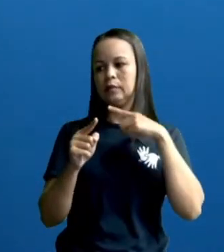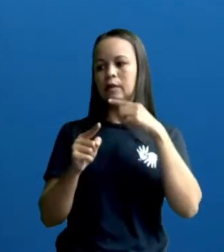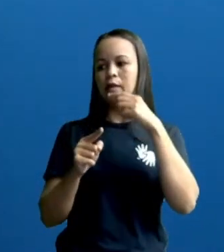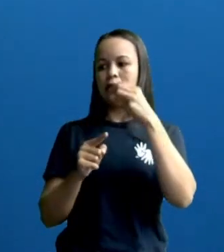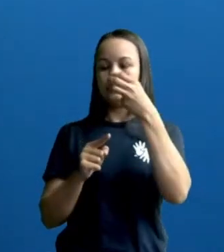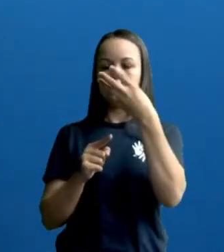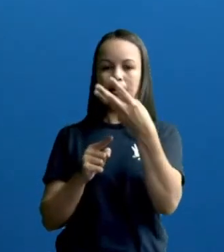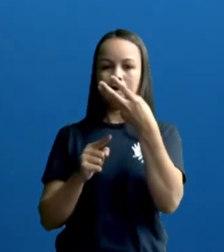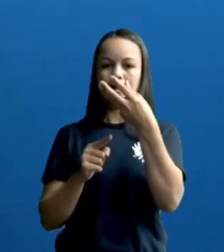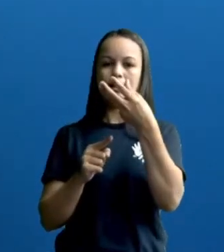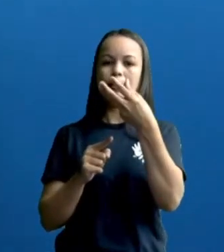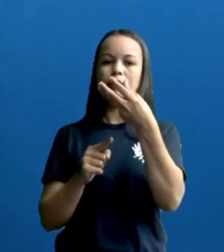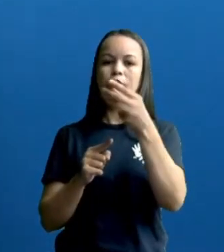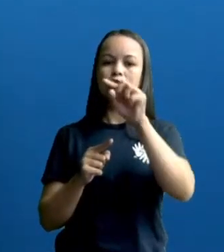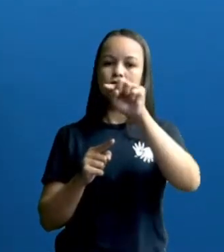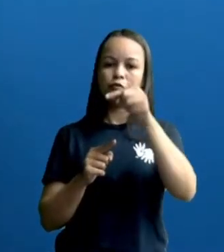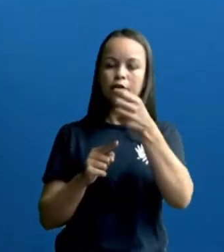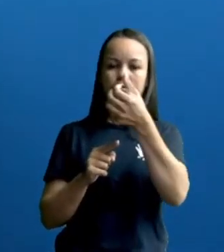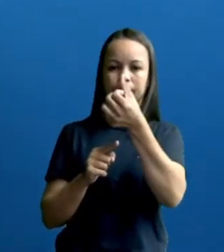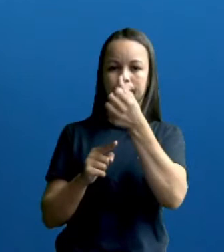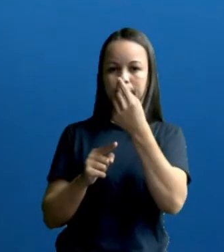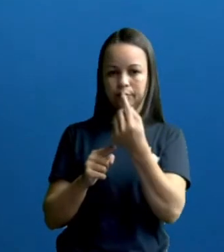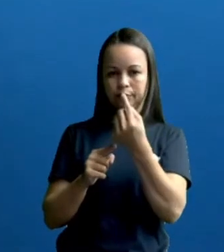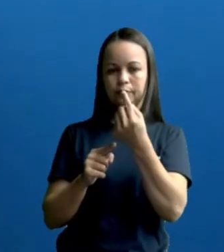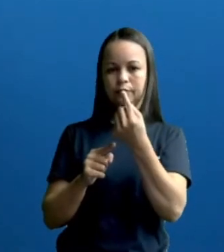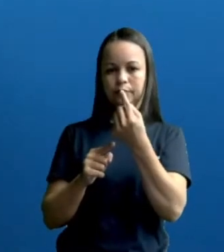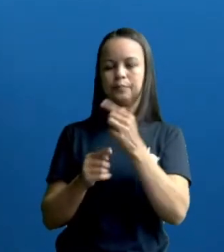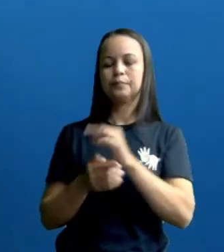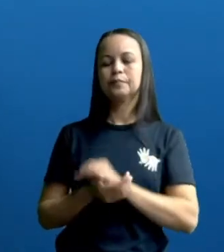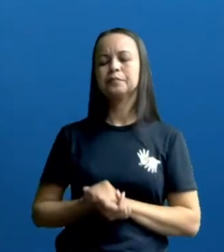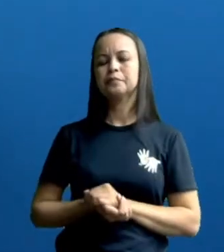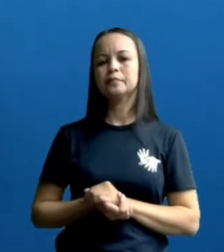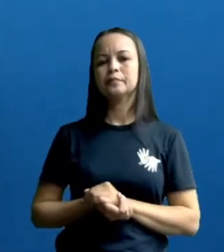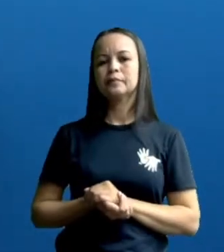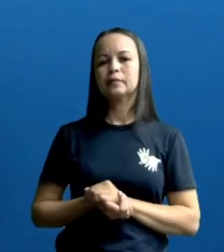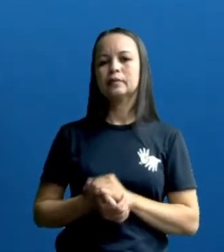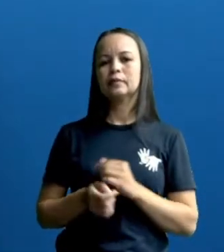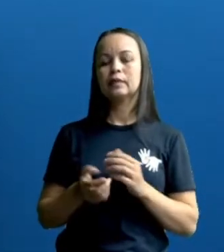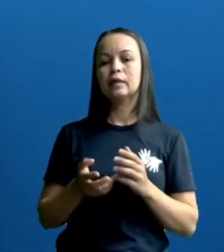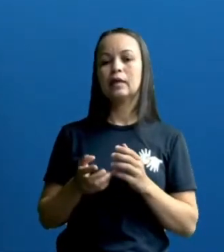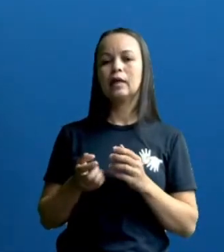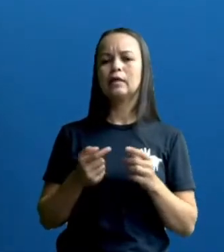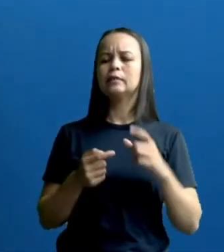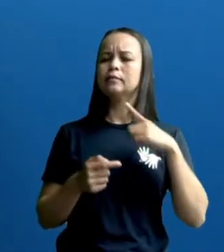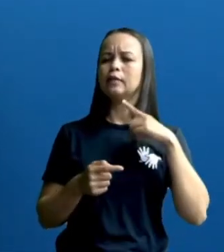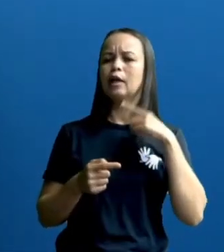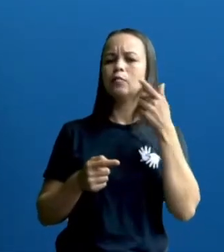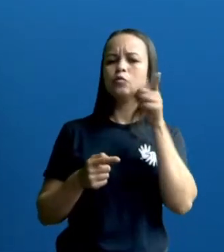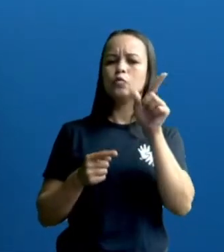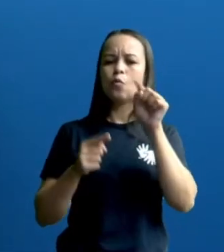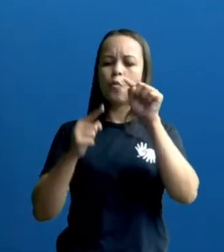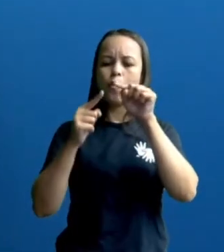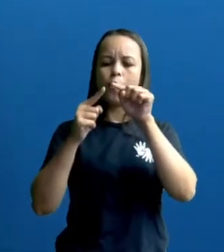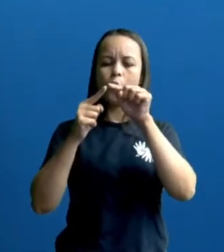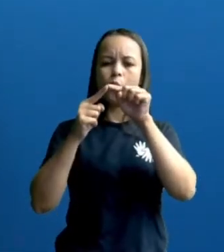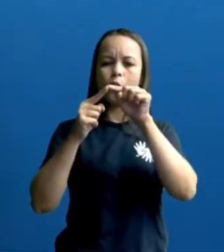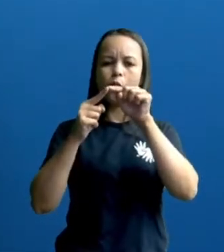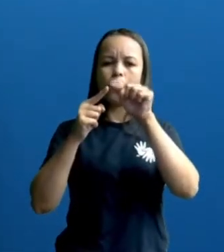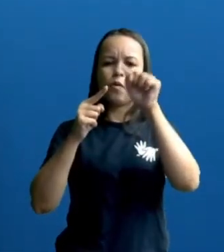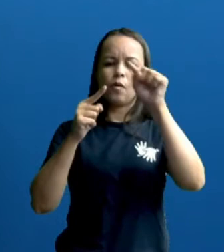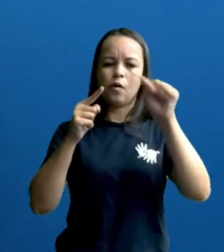3,61, ou 3 inteiros e 61 décimos, tá? Temos o outro, aqui do